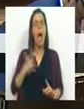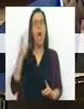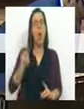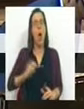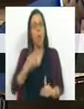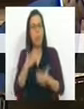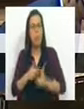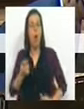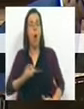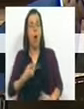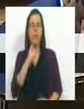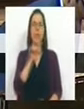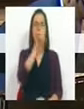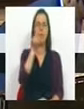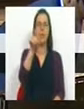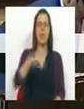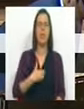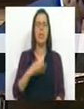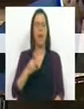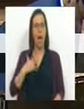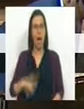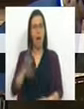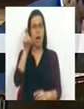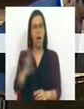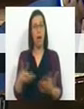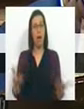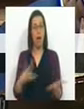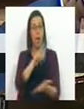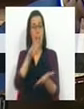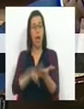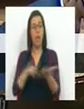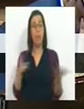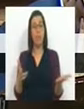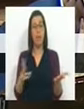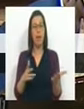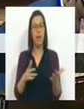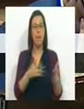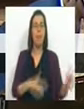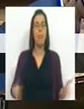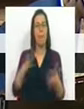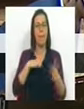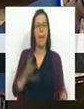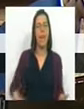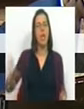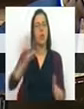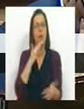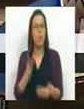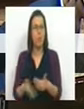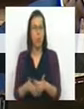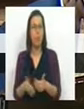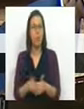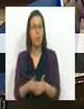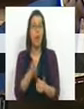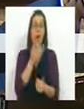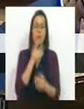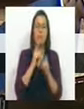amanhã. E dirigi uma questão ao CDS, se pretendem vossas excelências aprovar uma estratégia nacional para o envelhecimento que